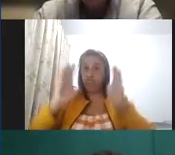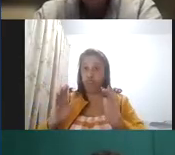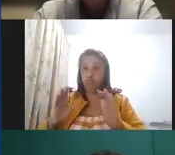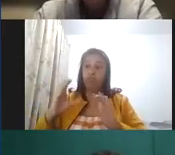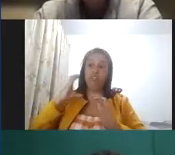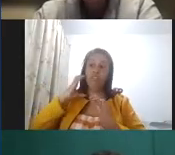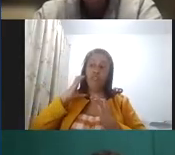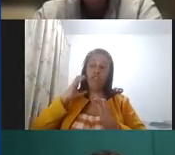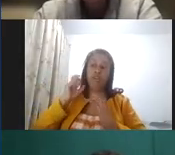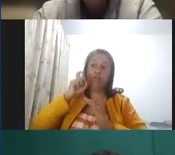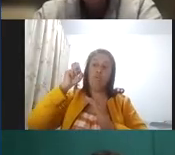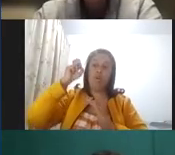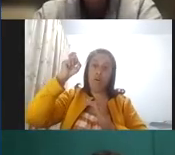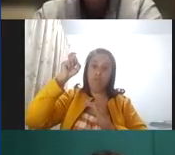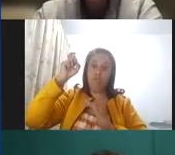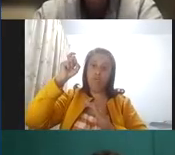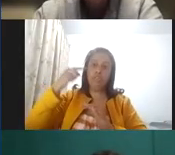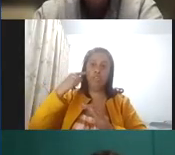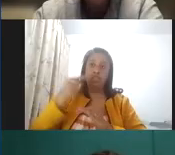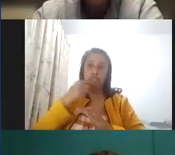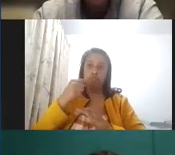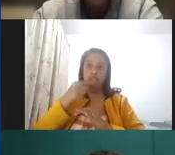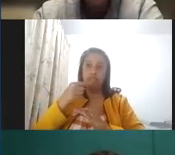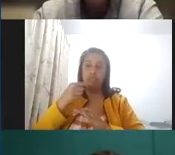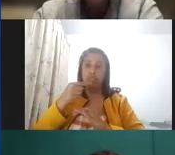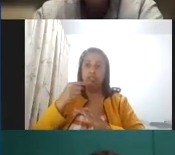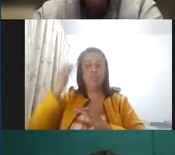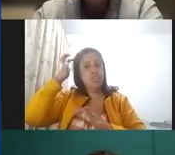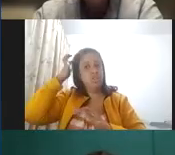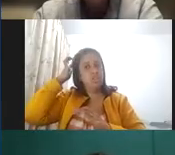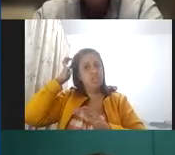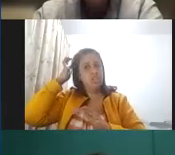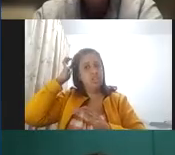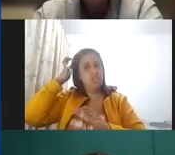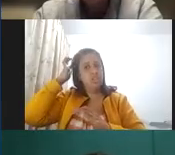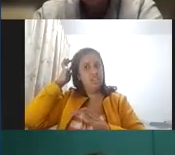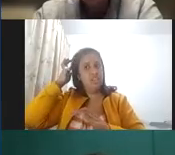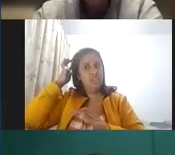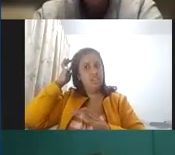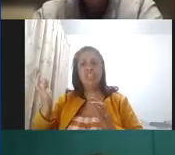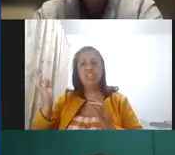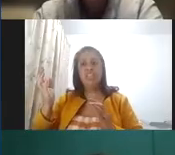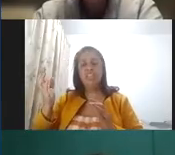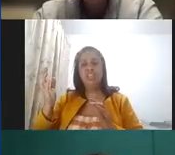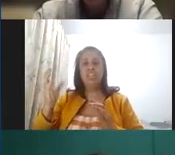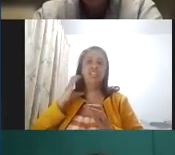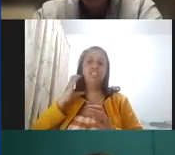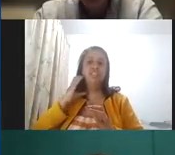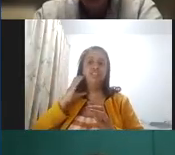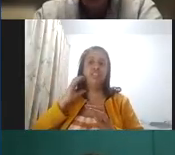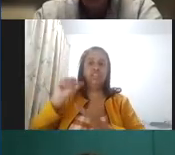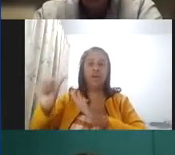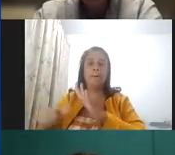Cervical alta é o atlas e o axis, e a cervical baixa é as outras 5 vértebras que formam